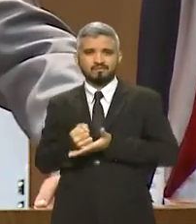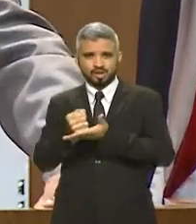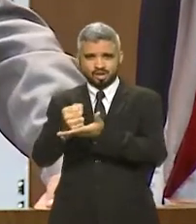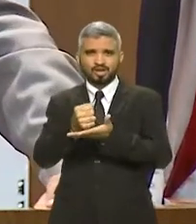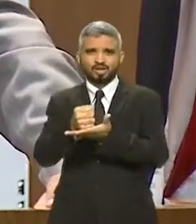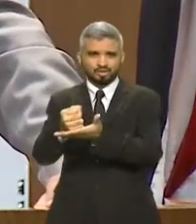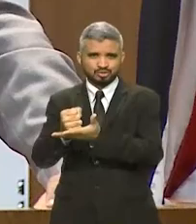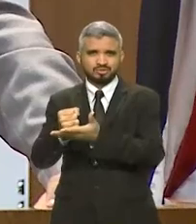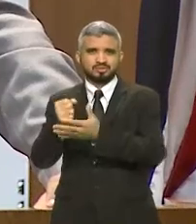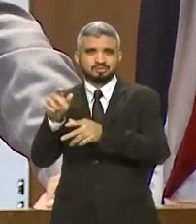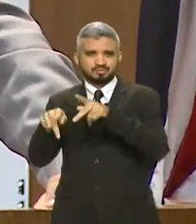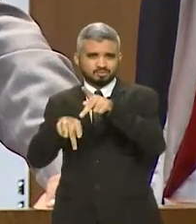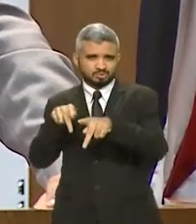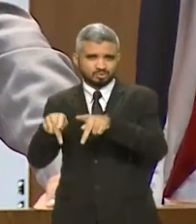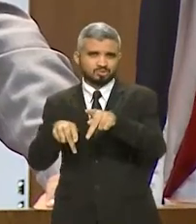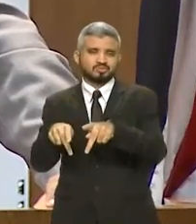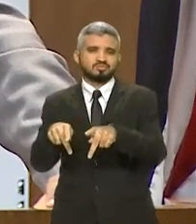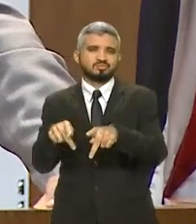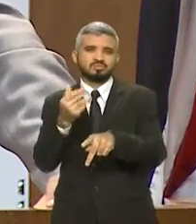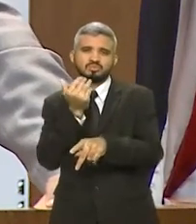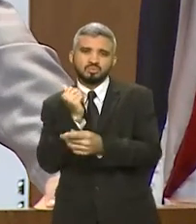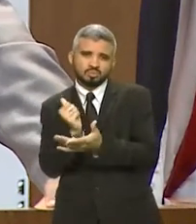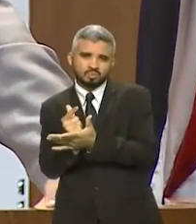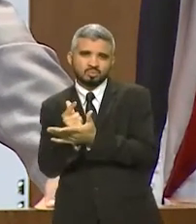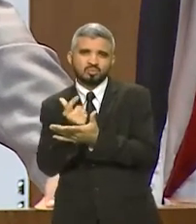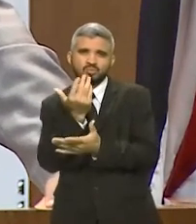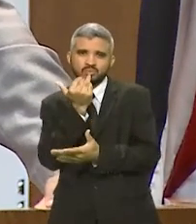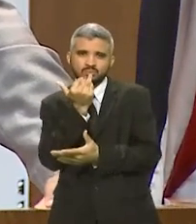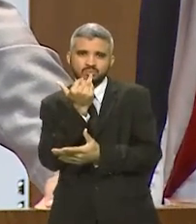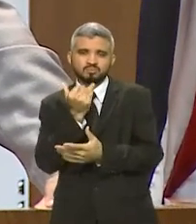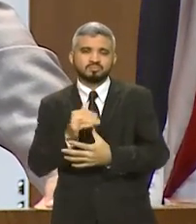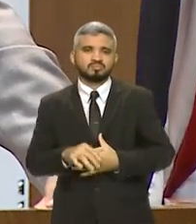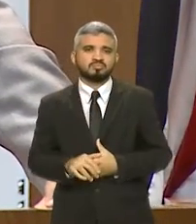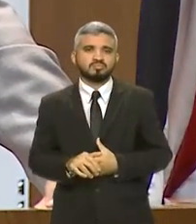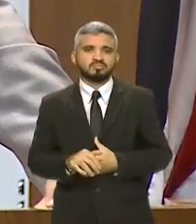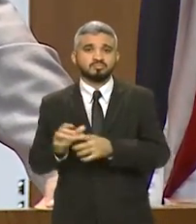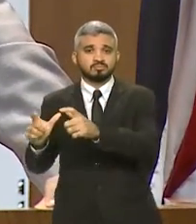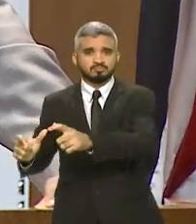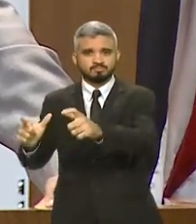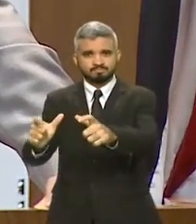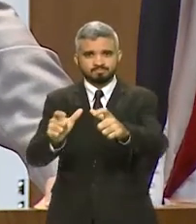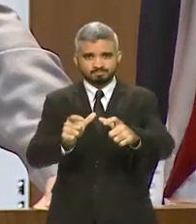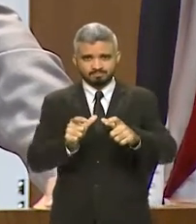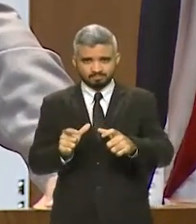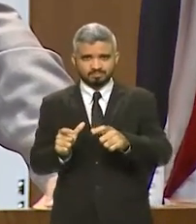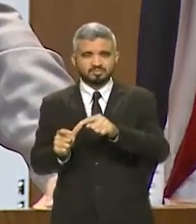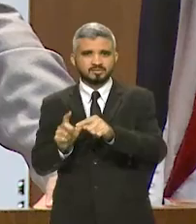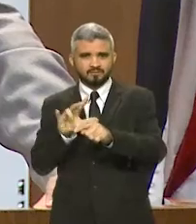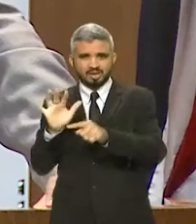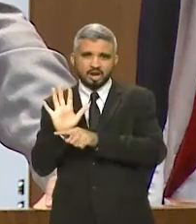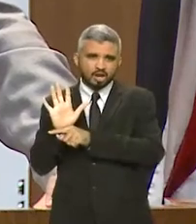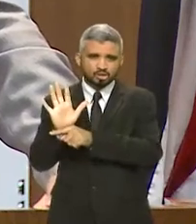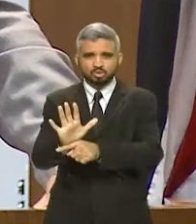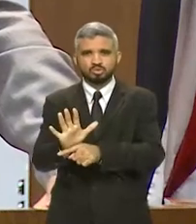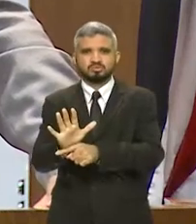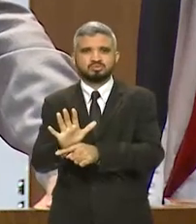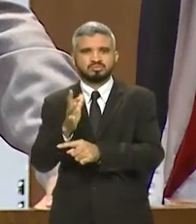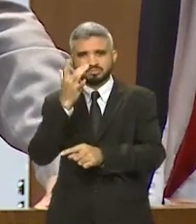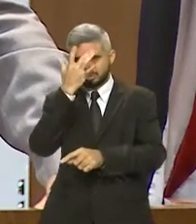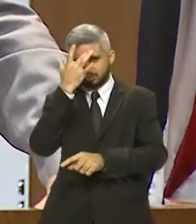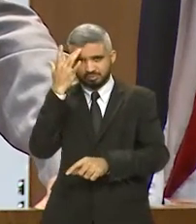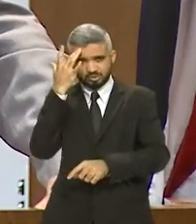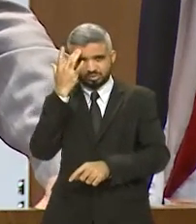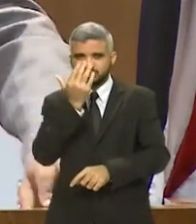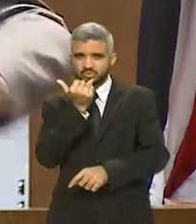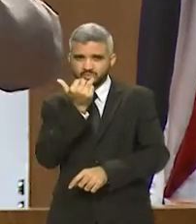de bairros e que se encontra uma necessidade que ajudará bastante aquela comunidade.